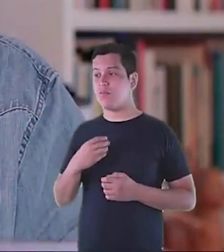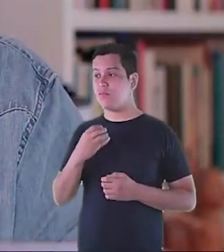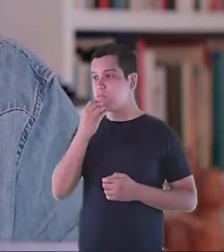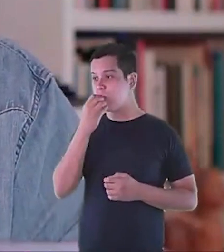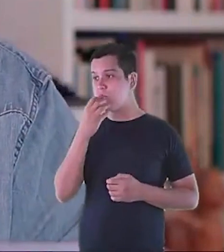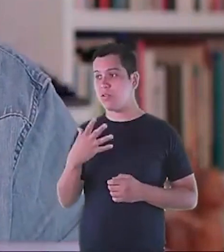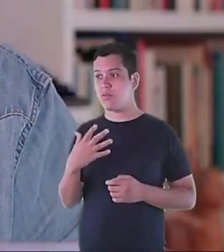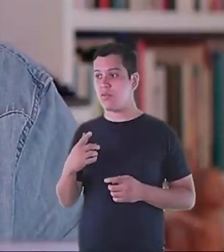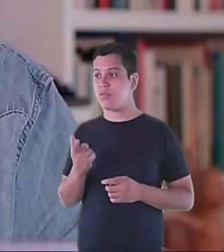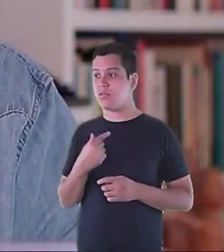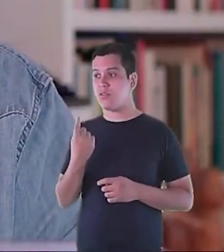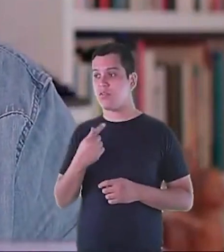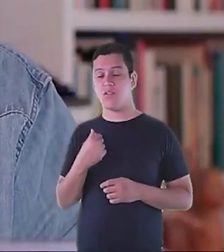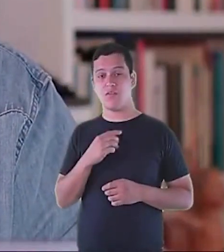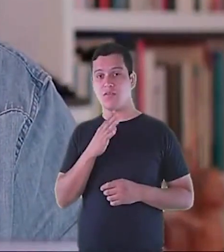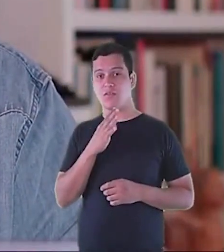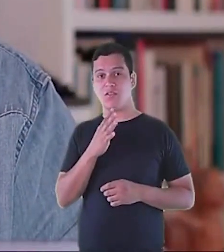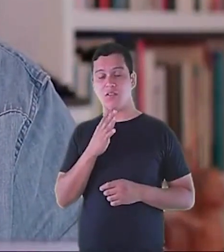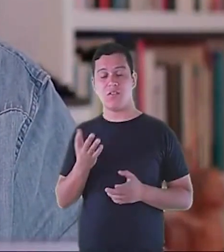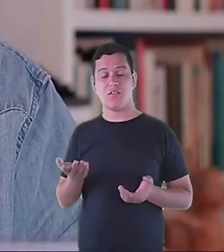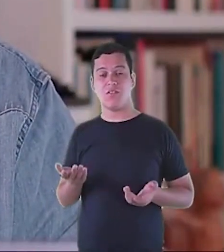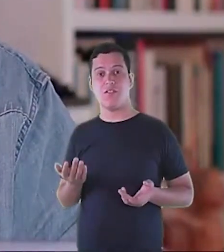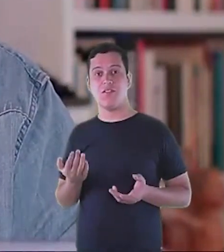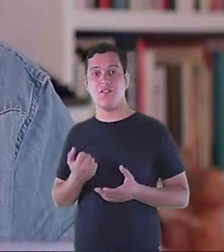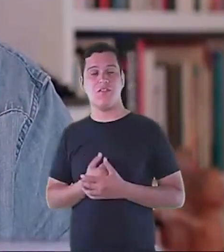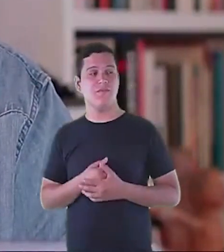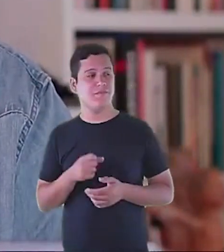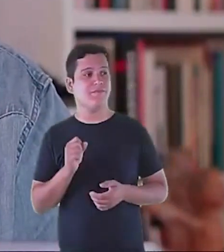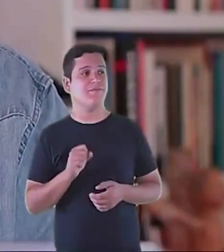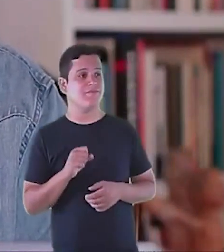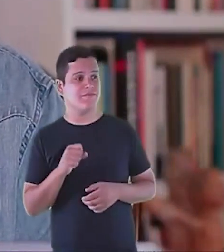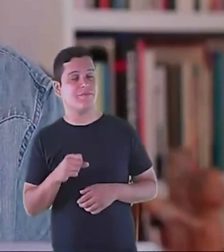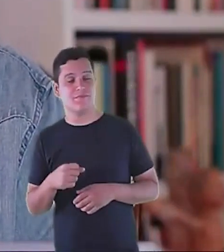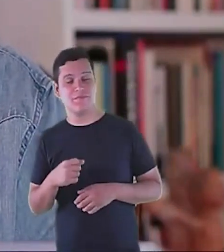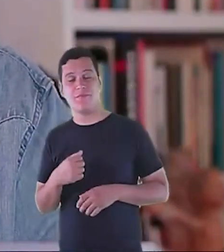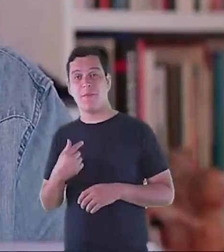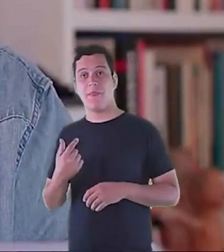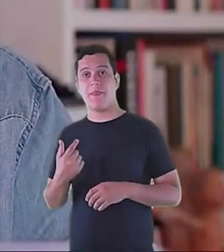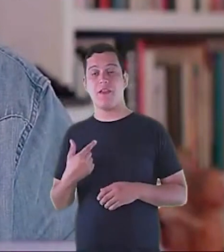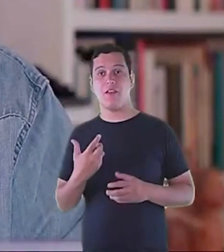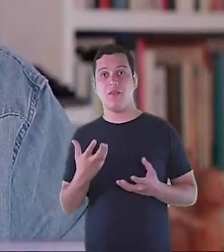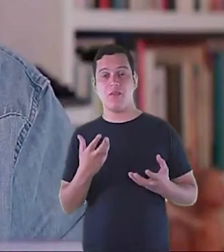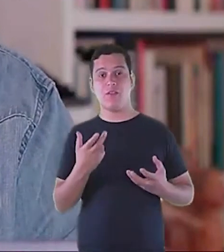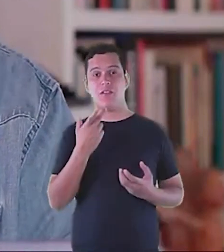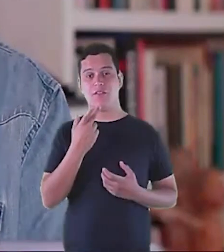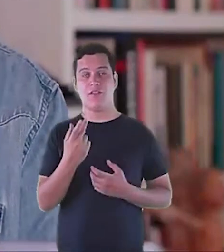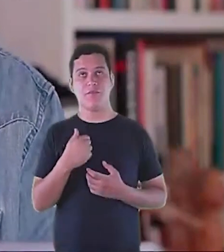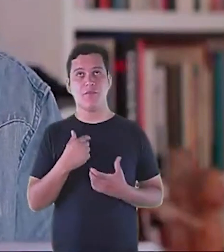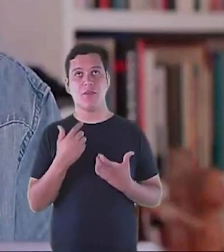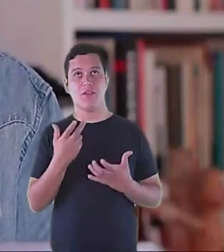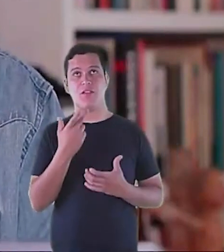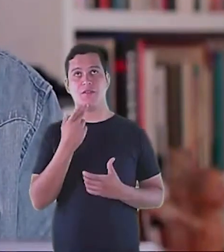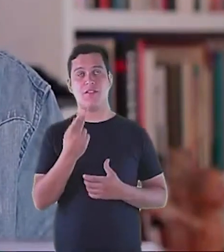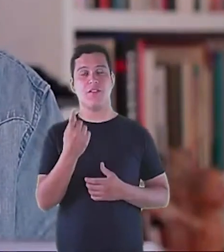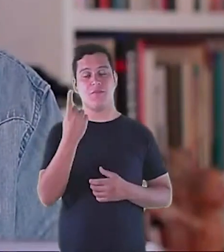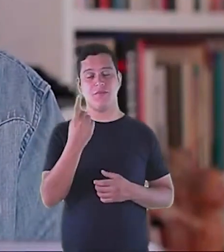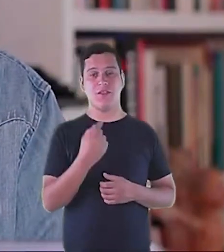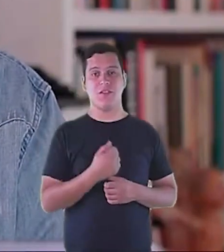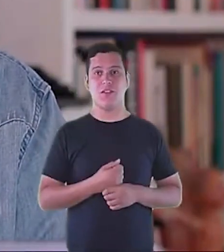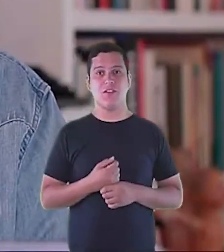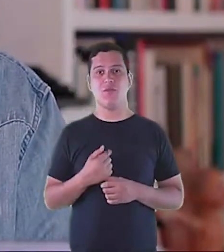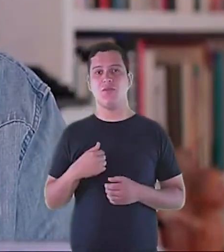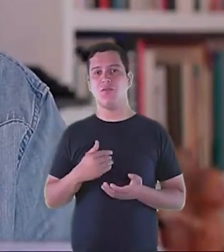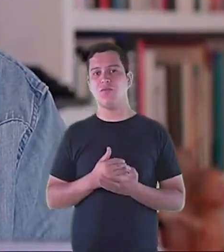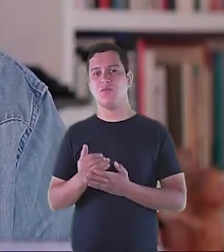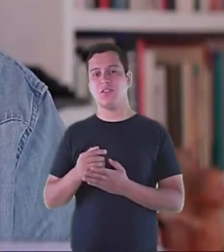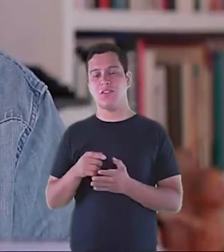Laurentino. Eu diria que eu tenho insistido, né, que tem. Eu vou te falar uma coisa assim. Quando eu entrei nessa